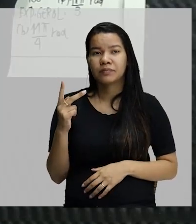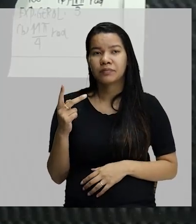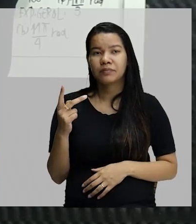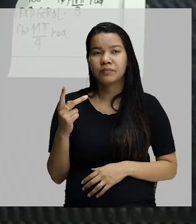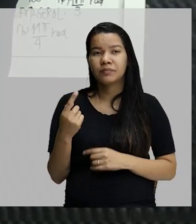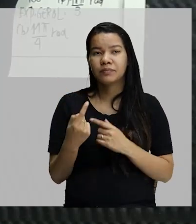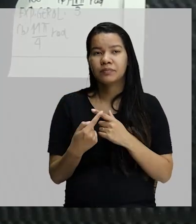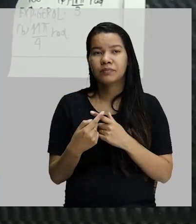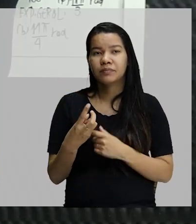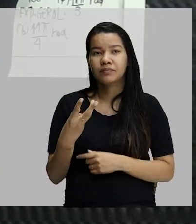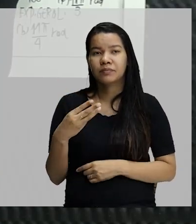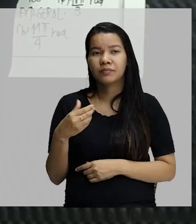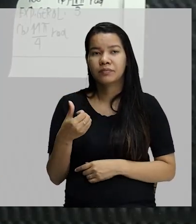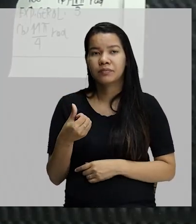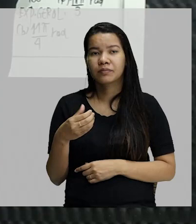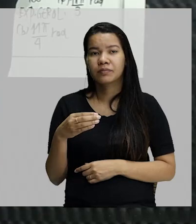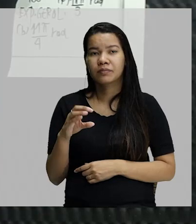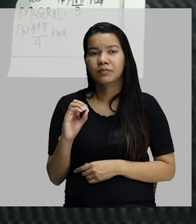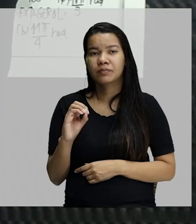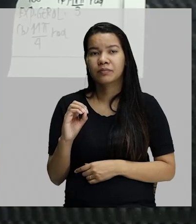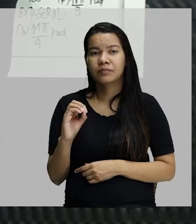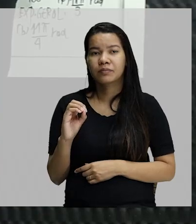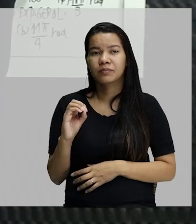vezes 360,